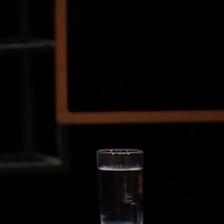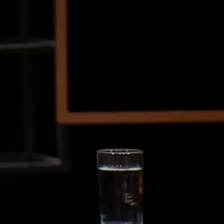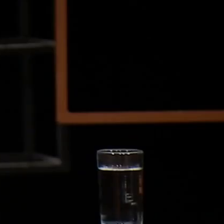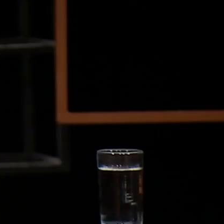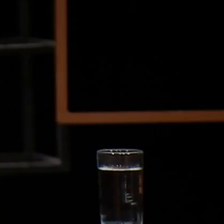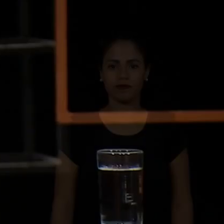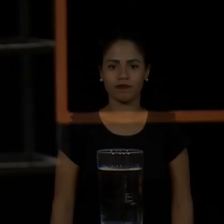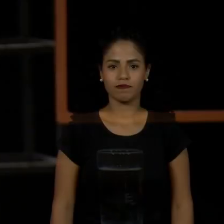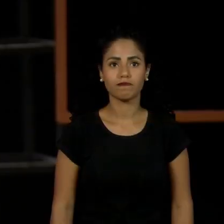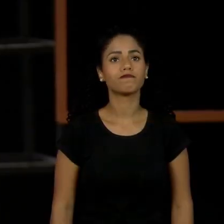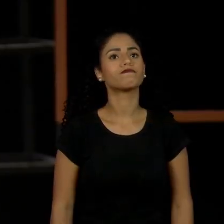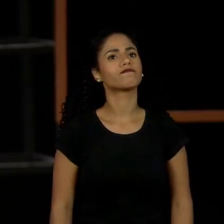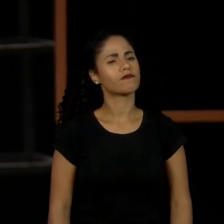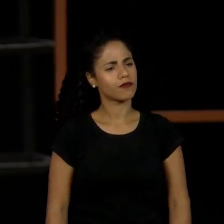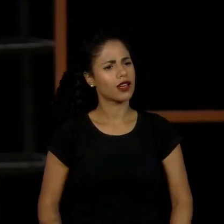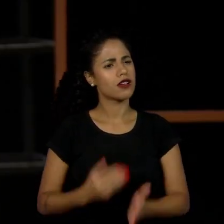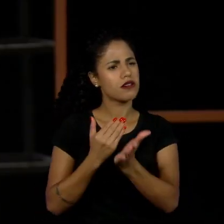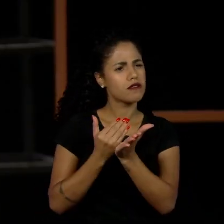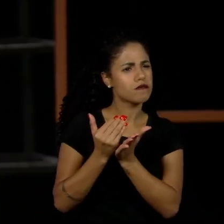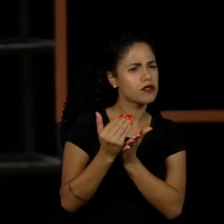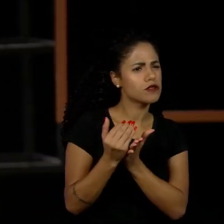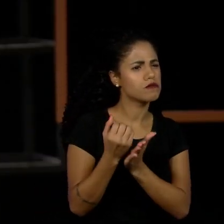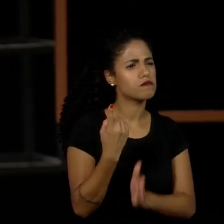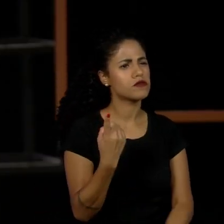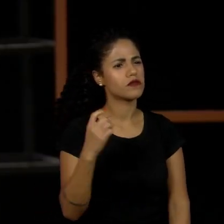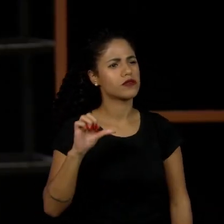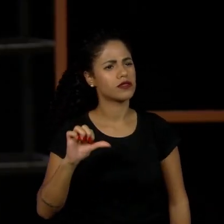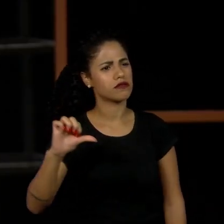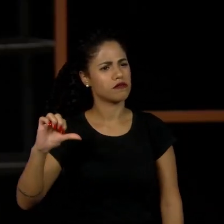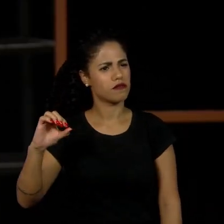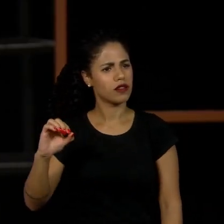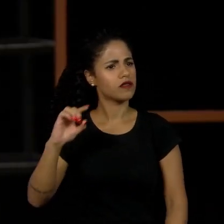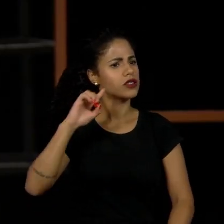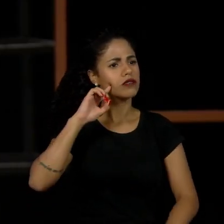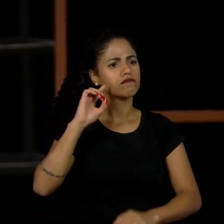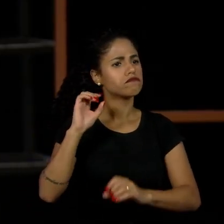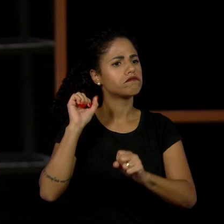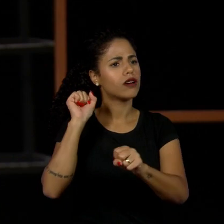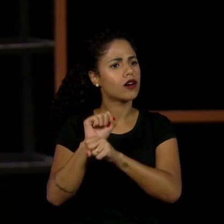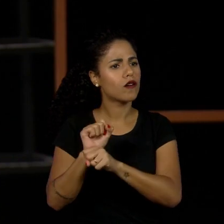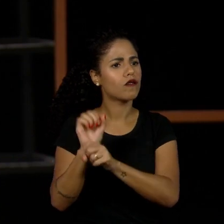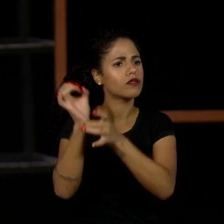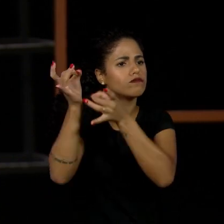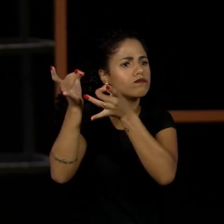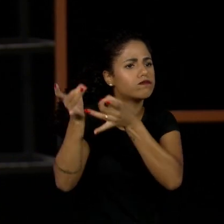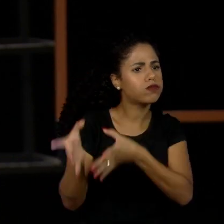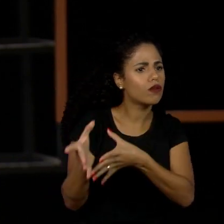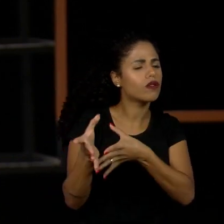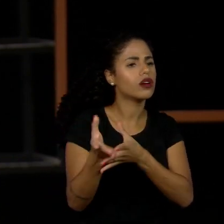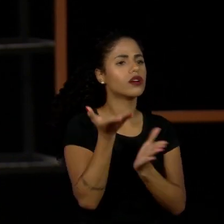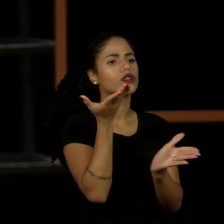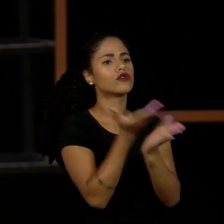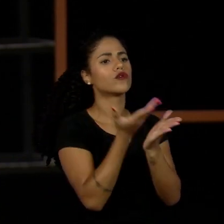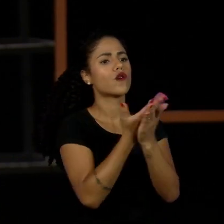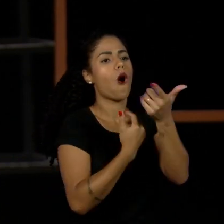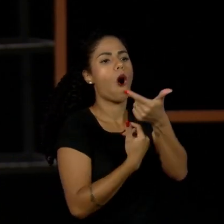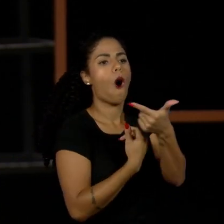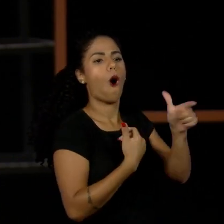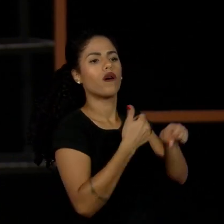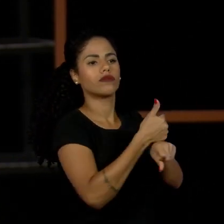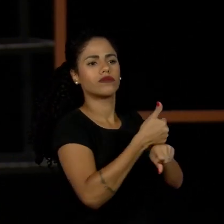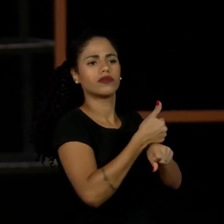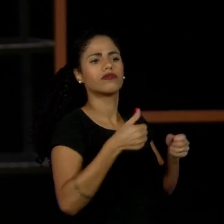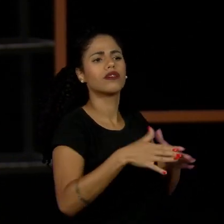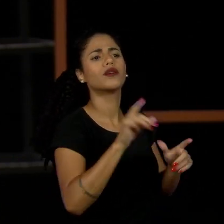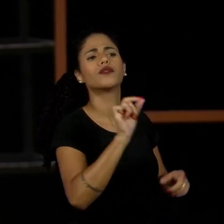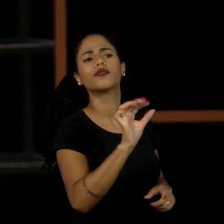No início dos anos 90, você parou com tudo, você jogou tudo pro alto e foi se dedicar a uma outra atividade. O que foi que